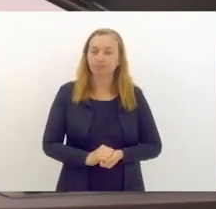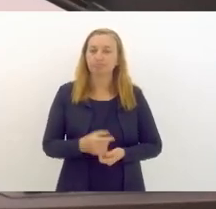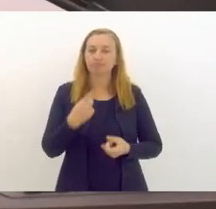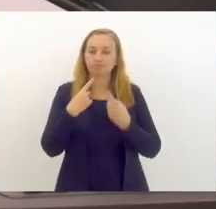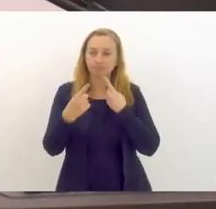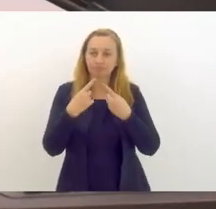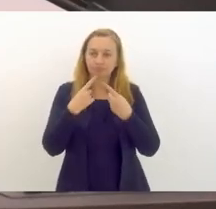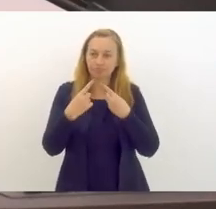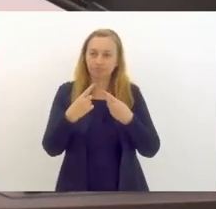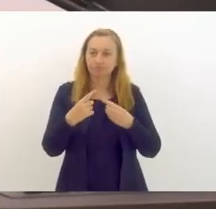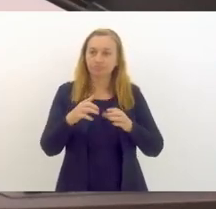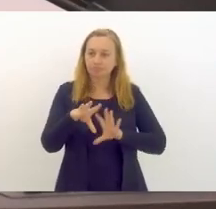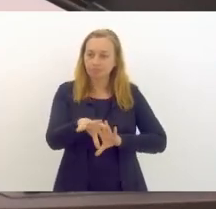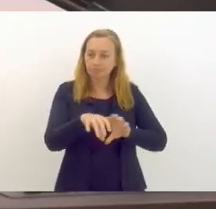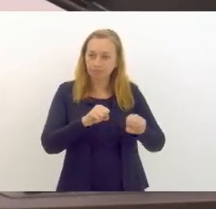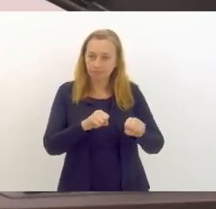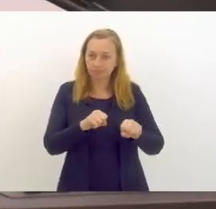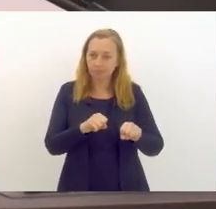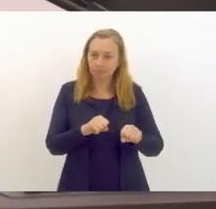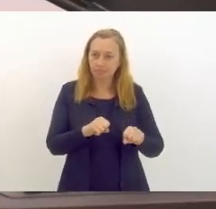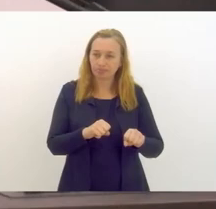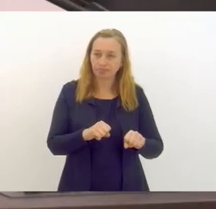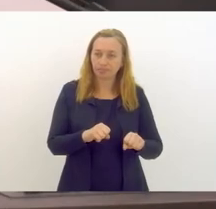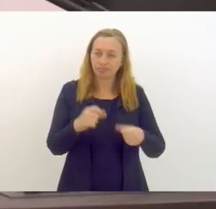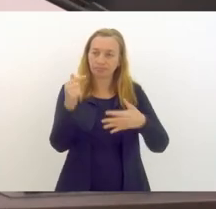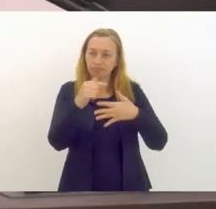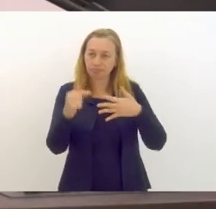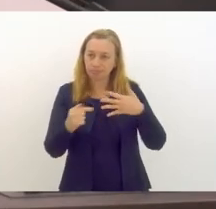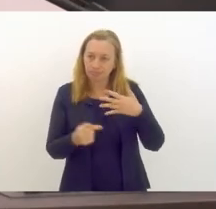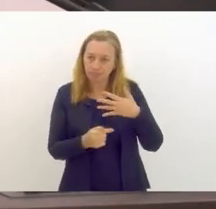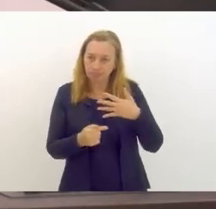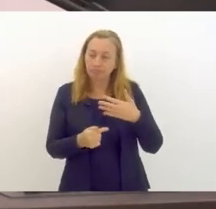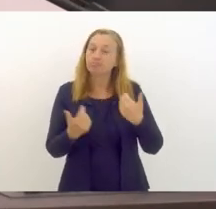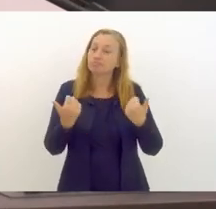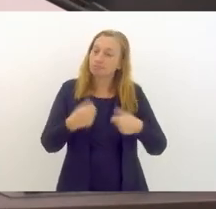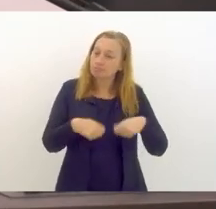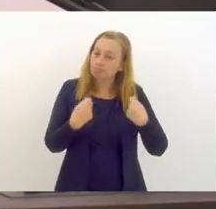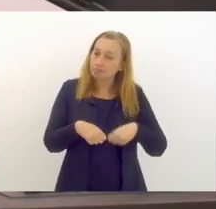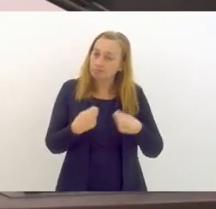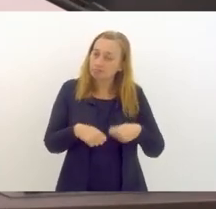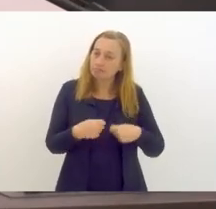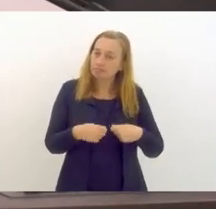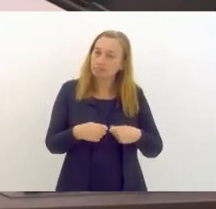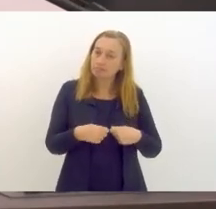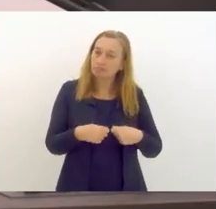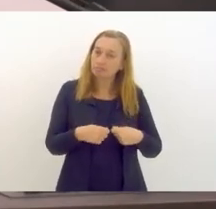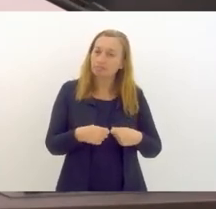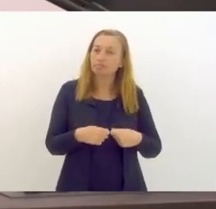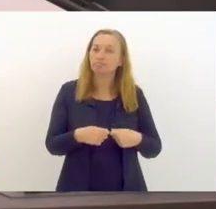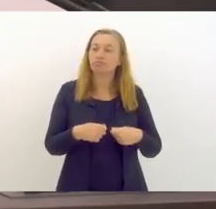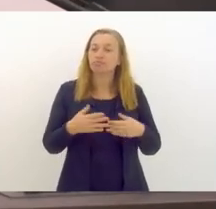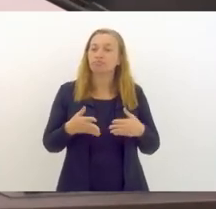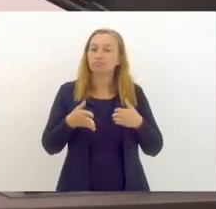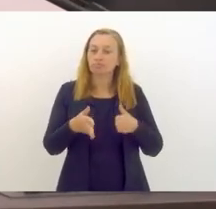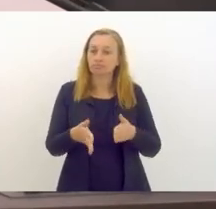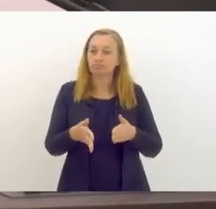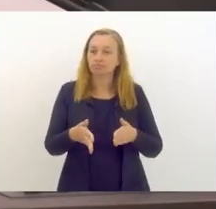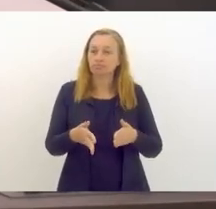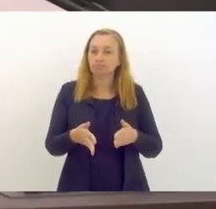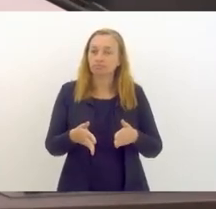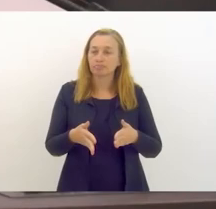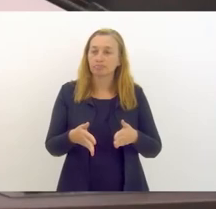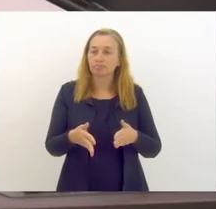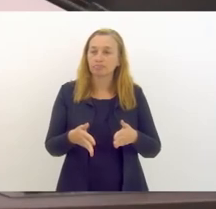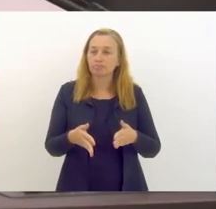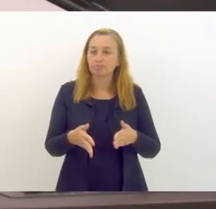diálogo de formação sobre essas pontuações que precisam ser levadas em consideração em